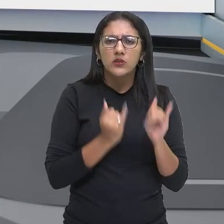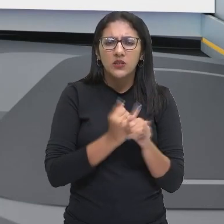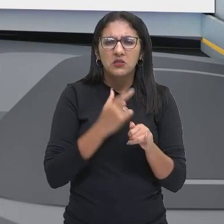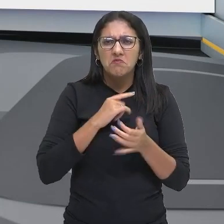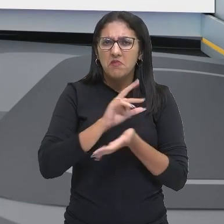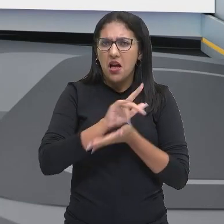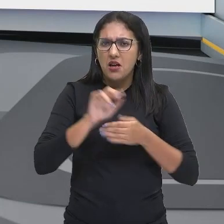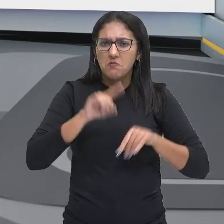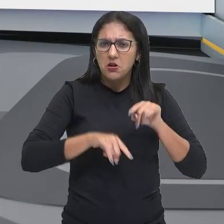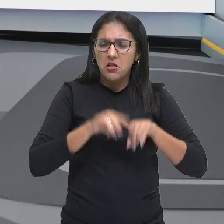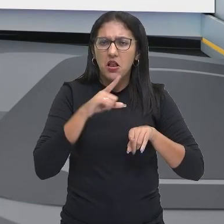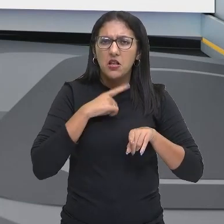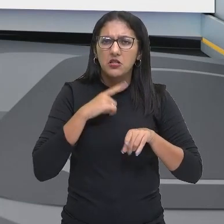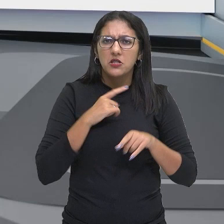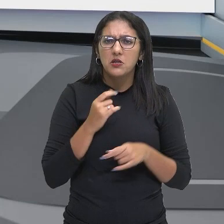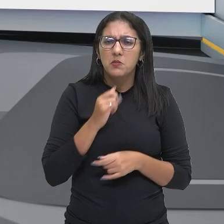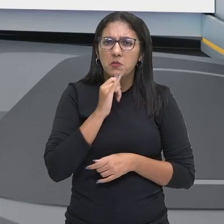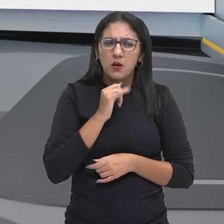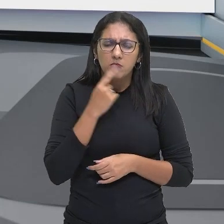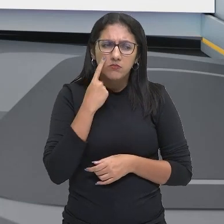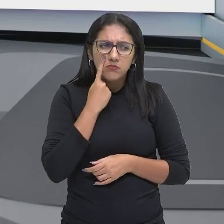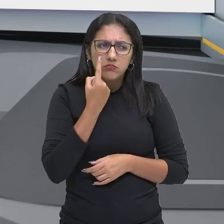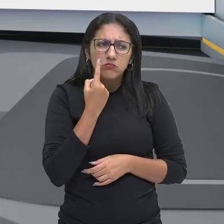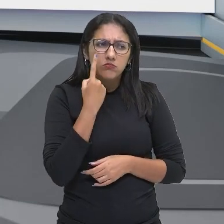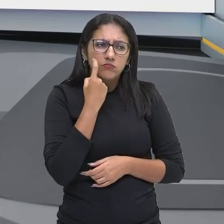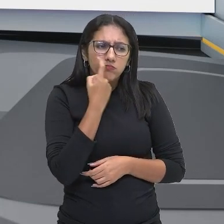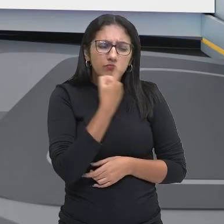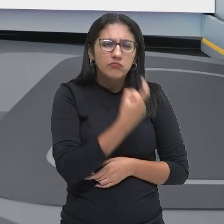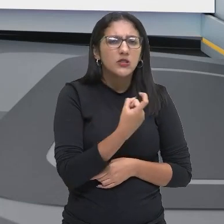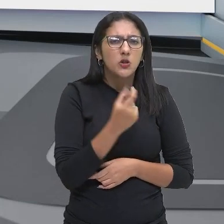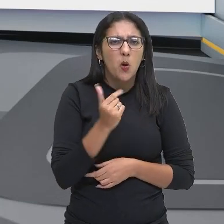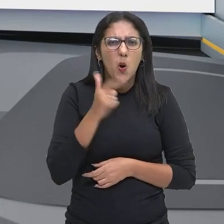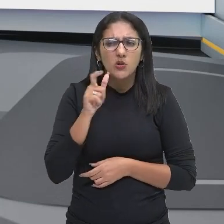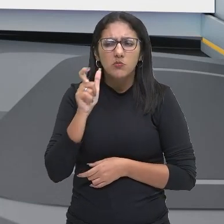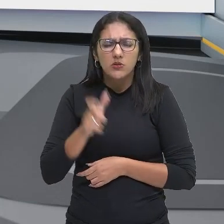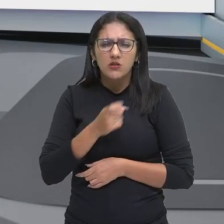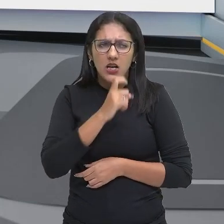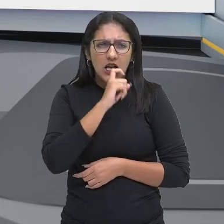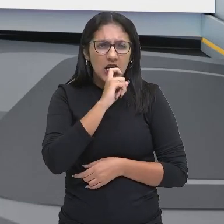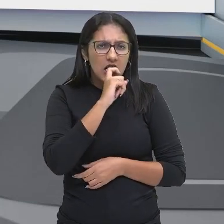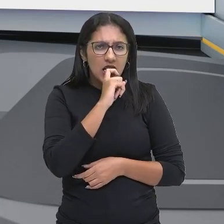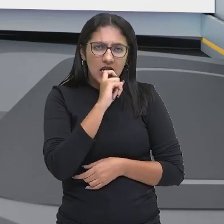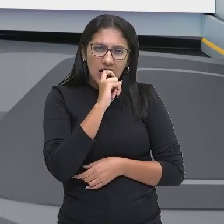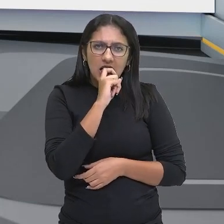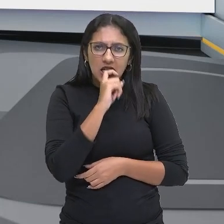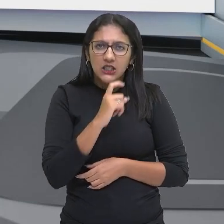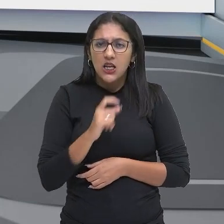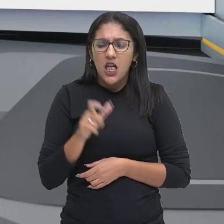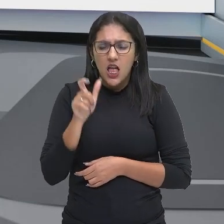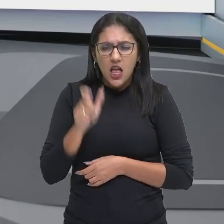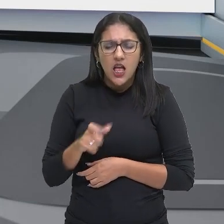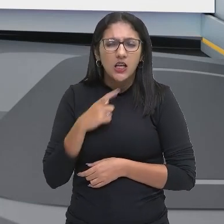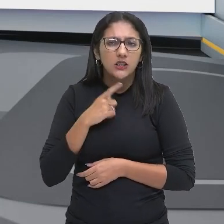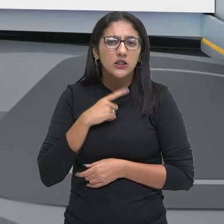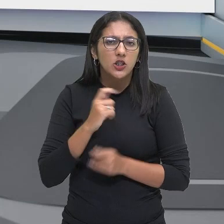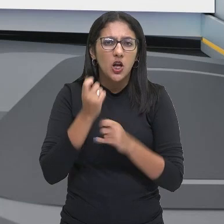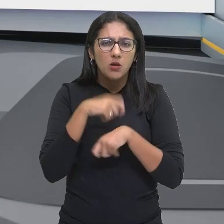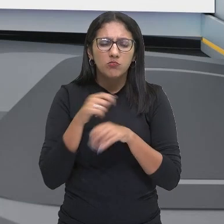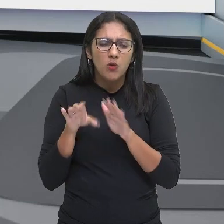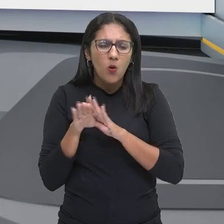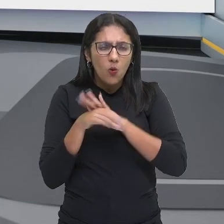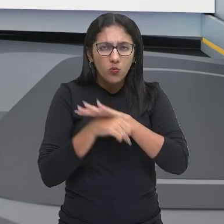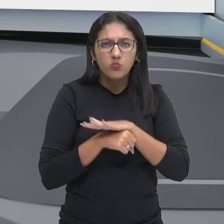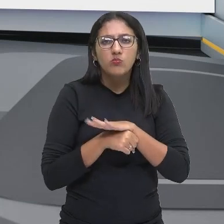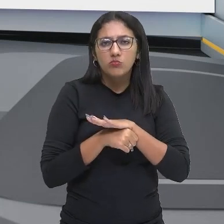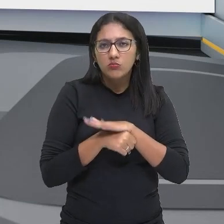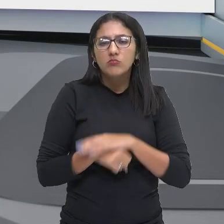objetos pode se tornar alvo da cobiça alheia e um cybercriminoso tentar roubá-los.